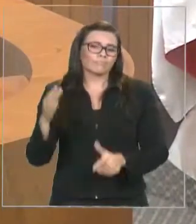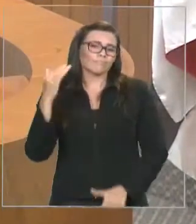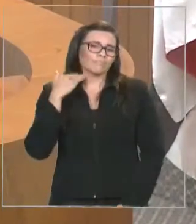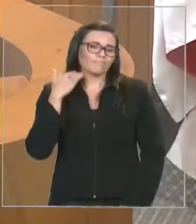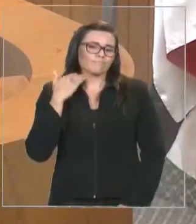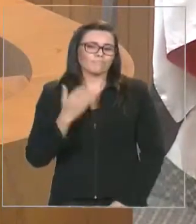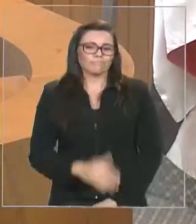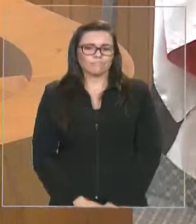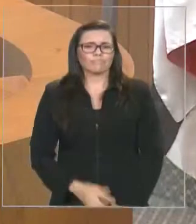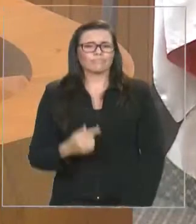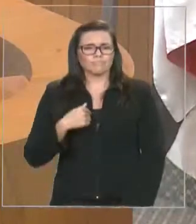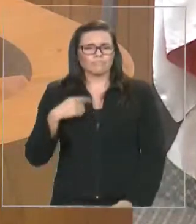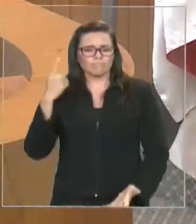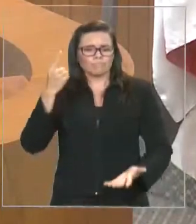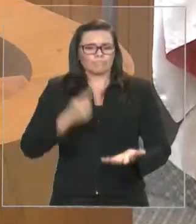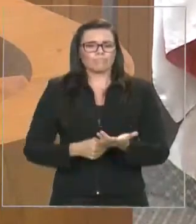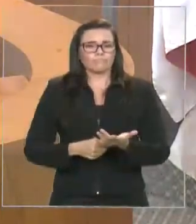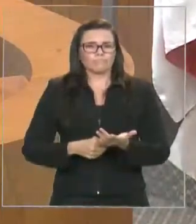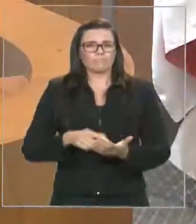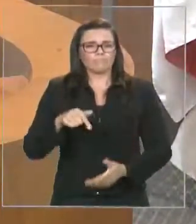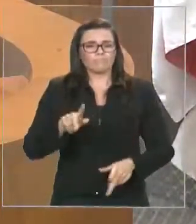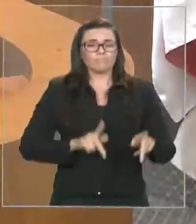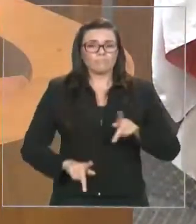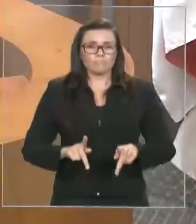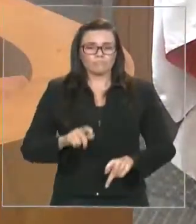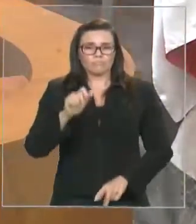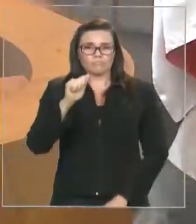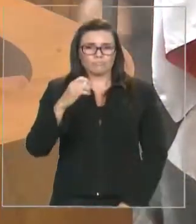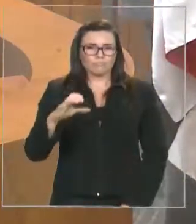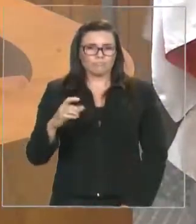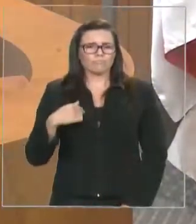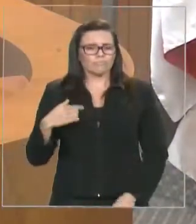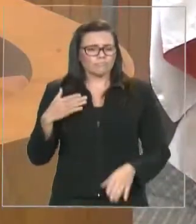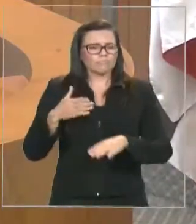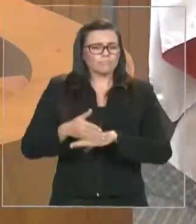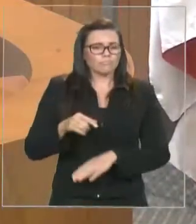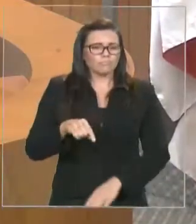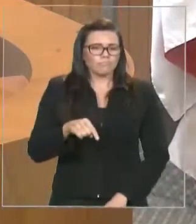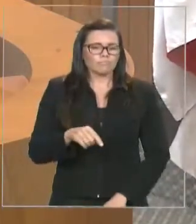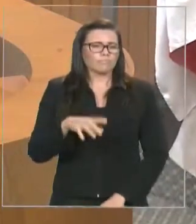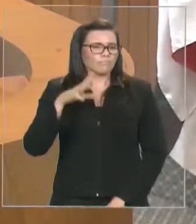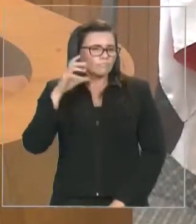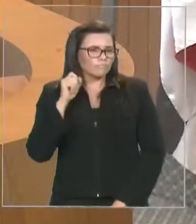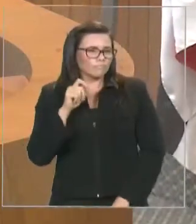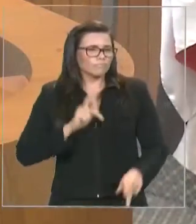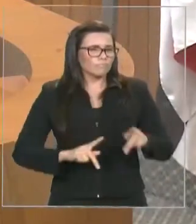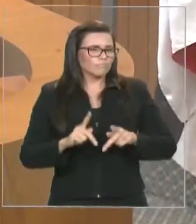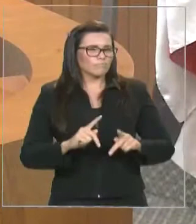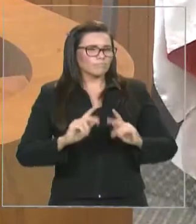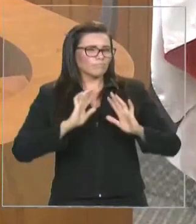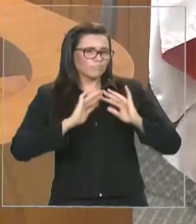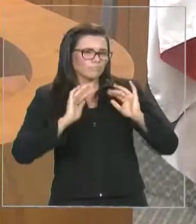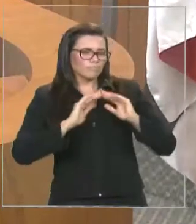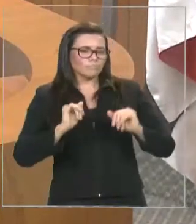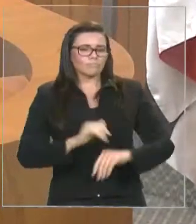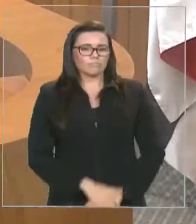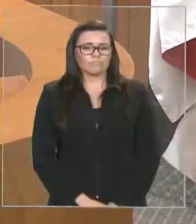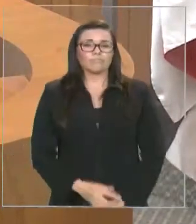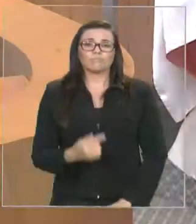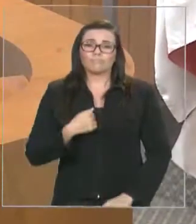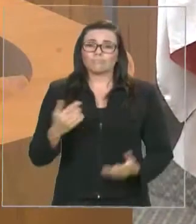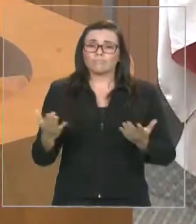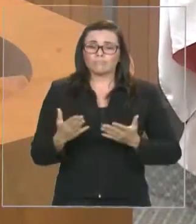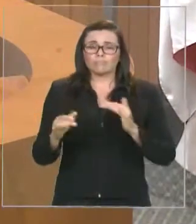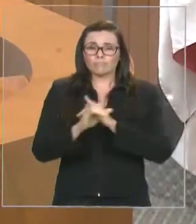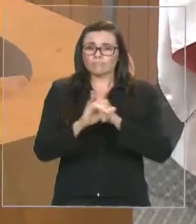a população, fui procurado, ouvi as reivindicações e hoje venho aqui prestar conta do que já foi feito para que